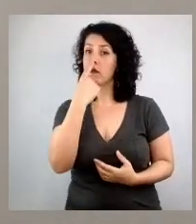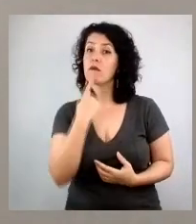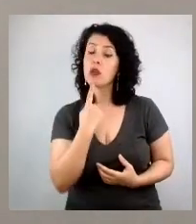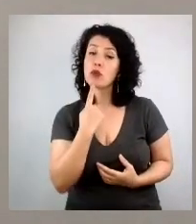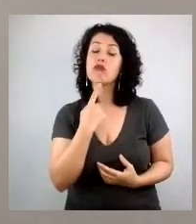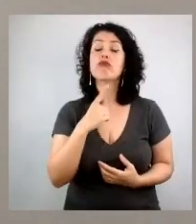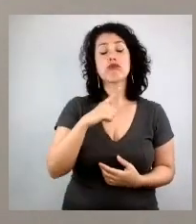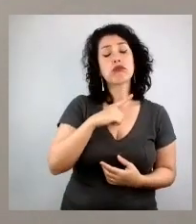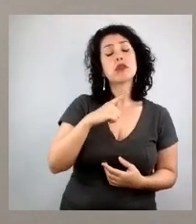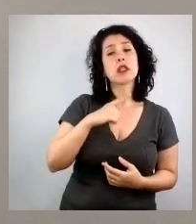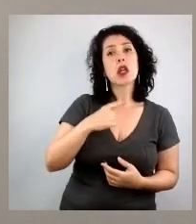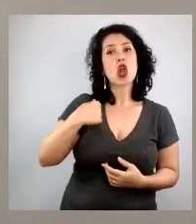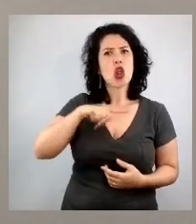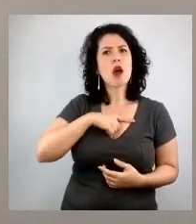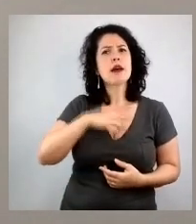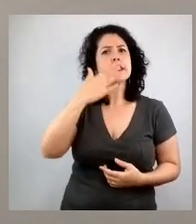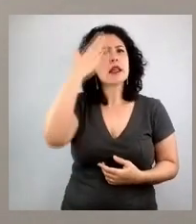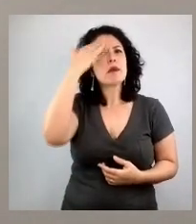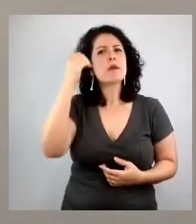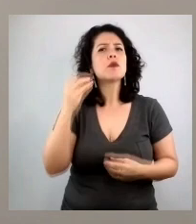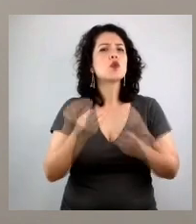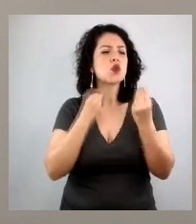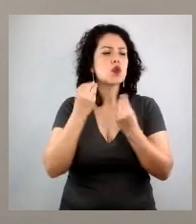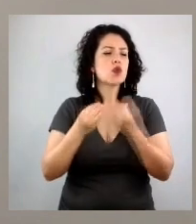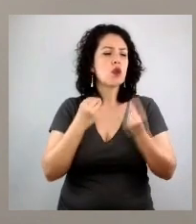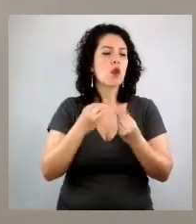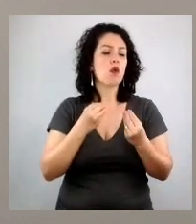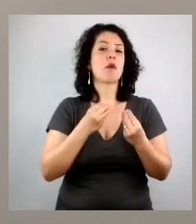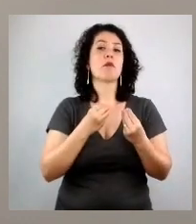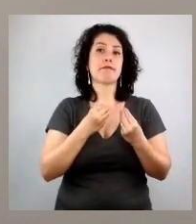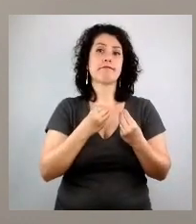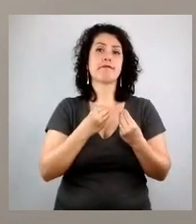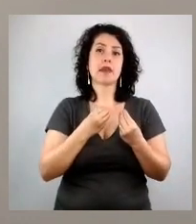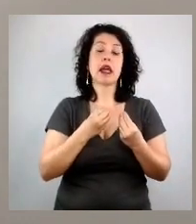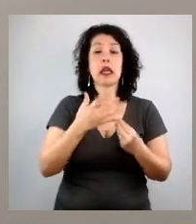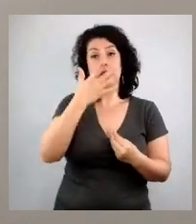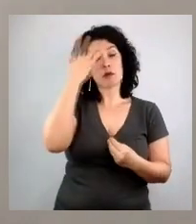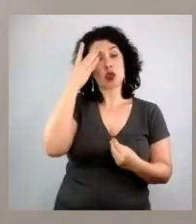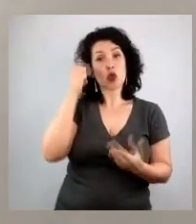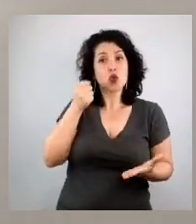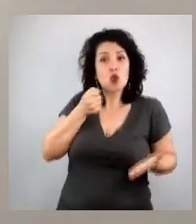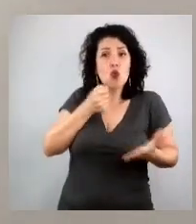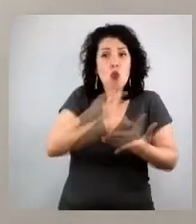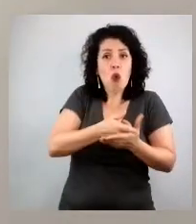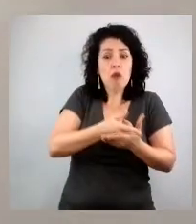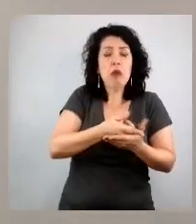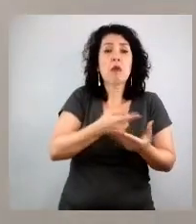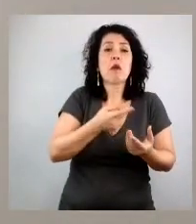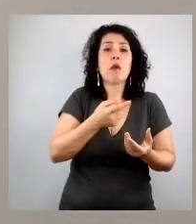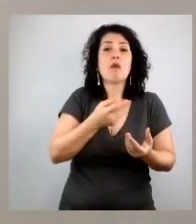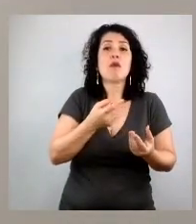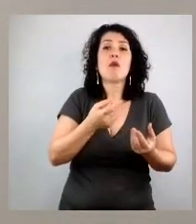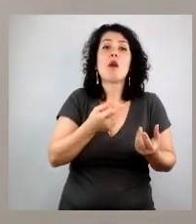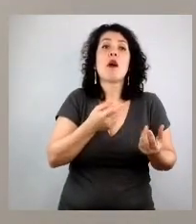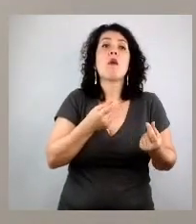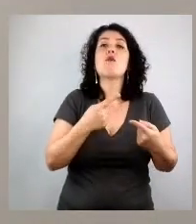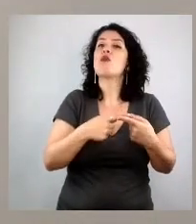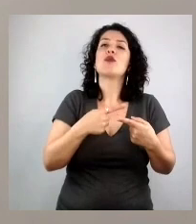por isso que as pessoas consomem ou deixam de consumir determinadas coisas, determinados produtos. E é isso que eu tento levar para o Multishow.